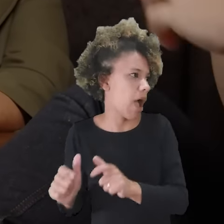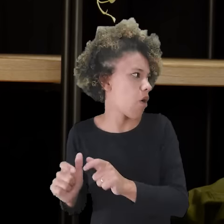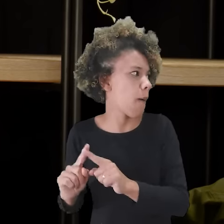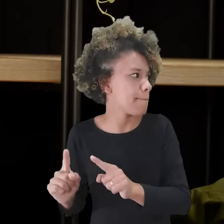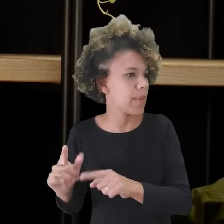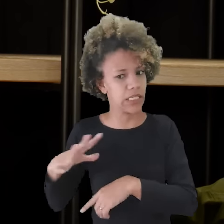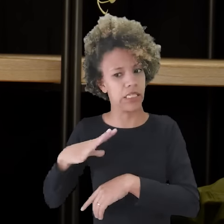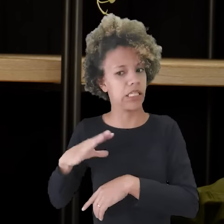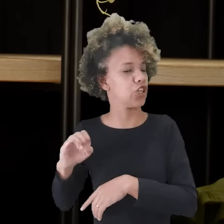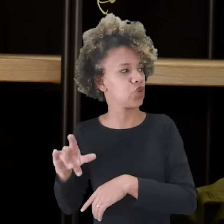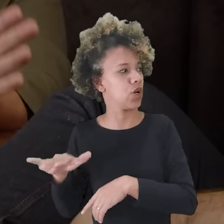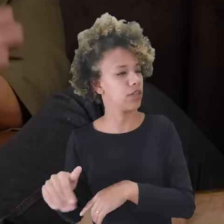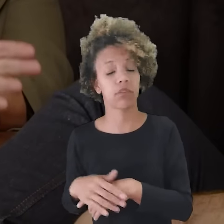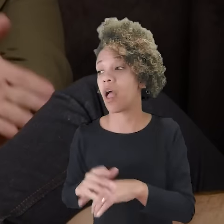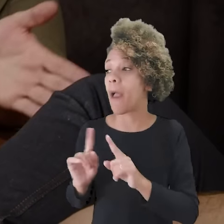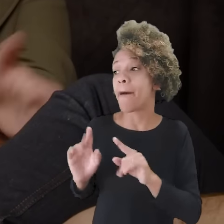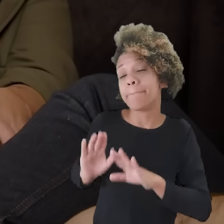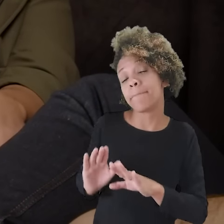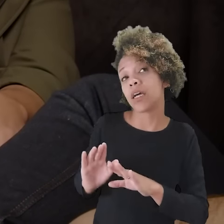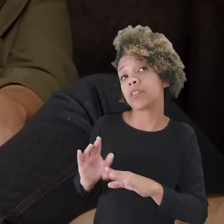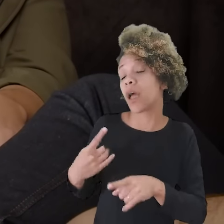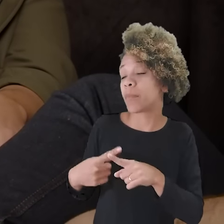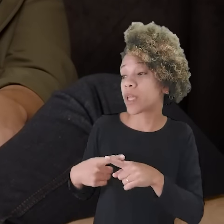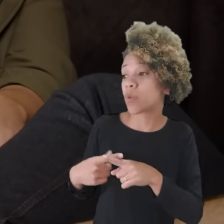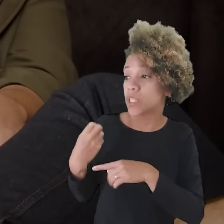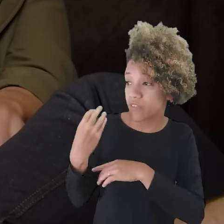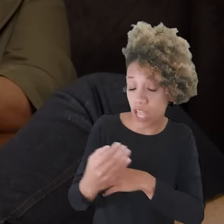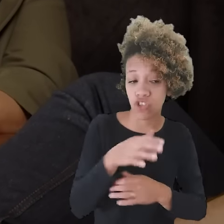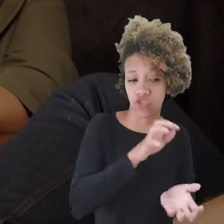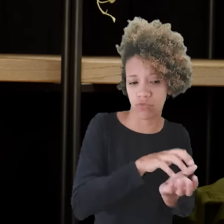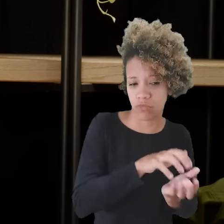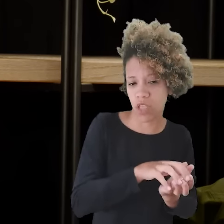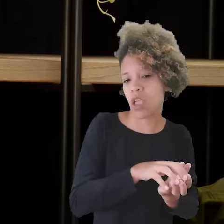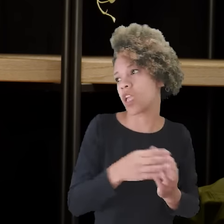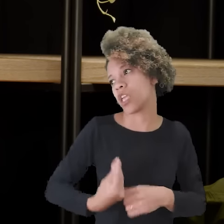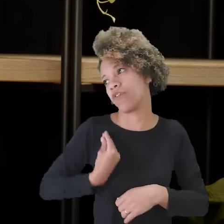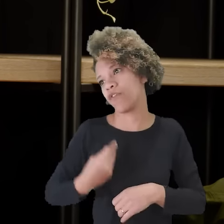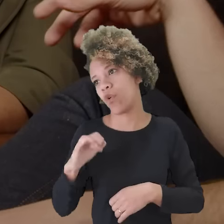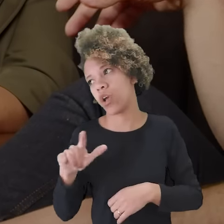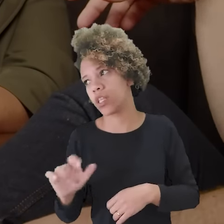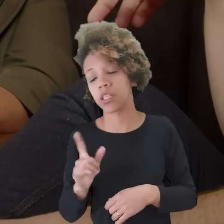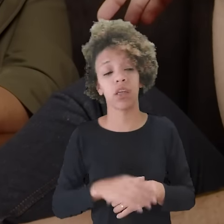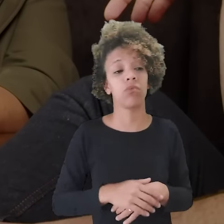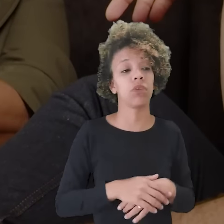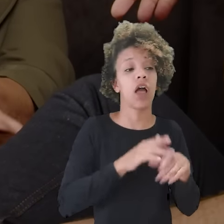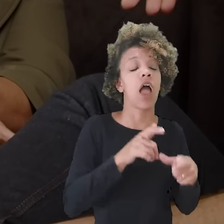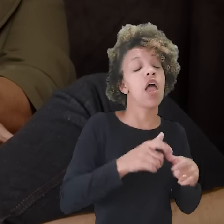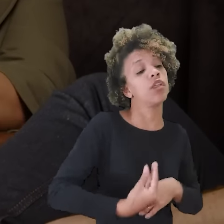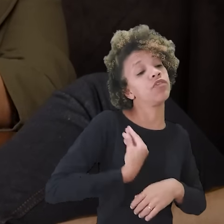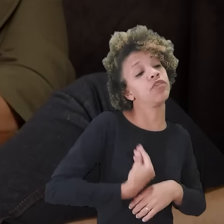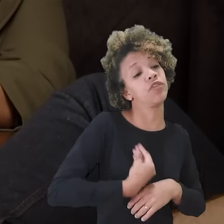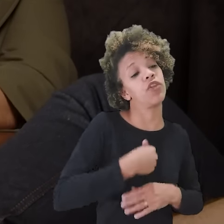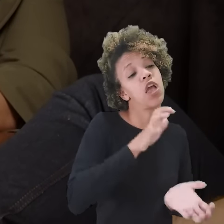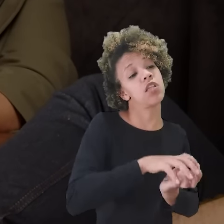mas ele considera como as pessoas eles quando vão para o Recife eles falam que moram em Olinda tá como é que eu falasse que ele